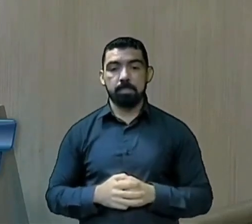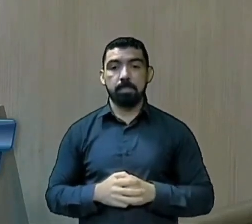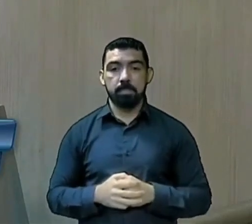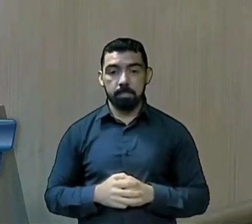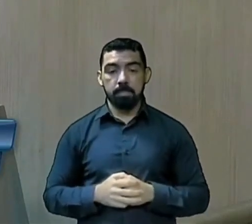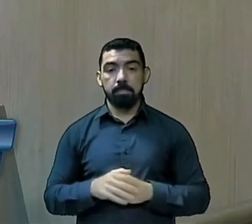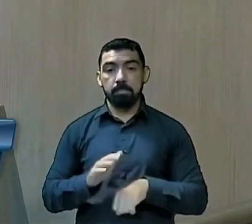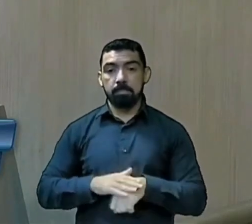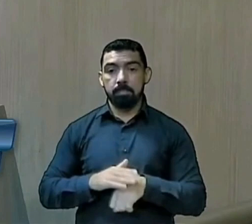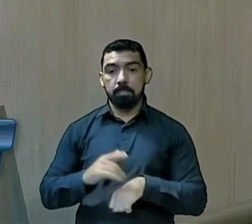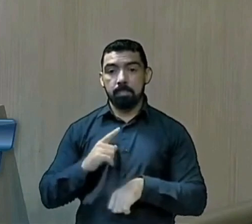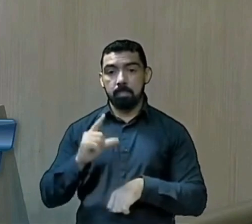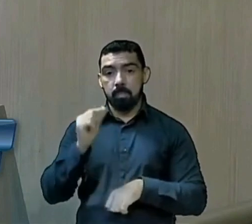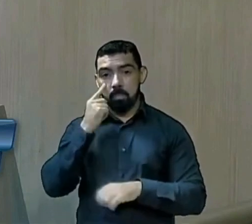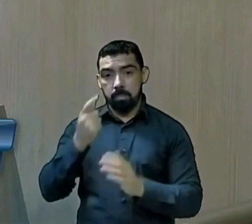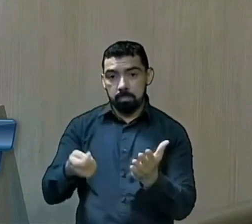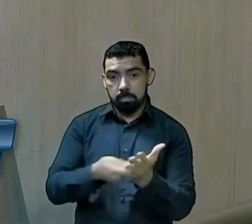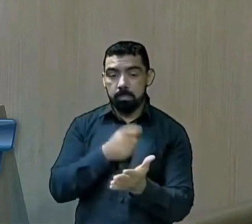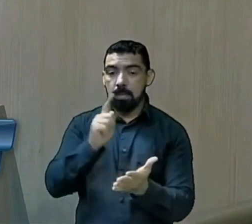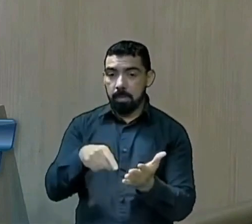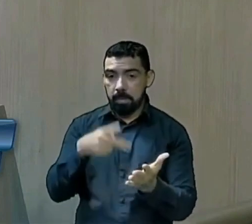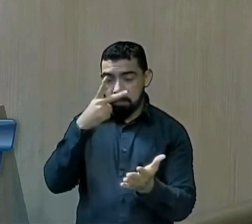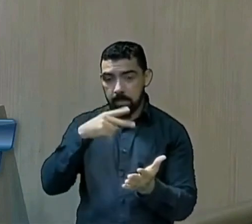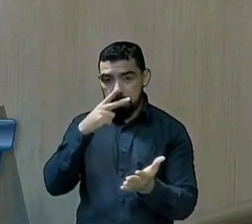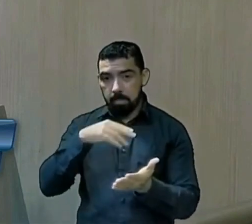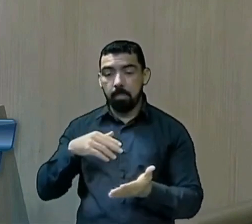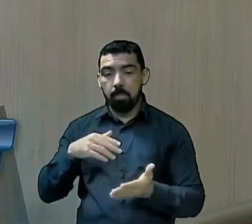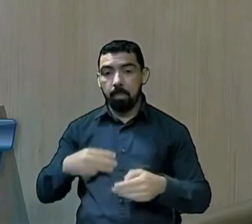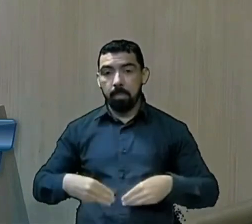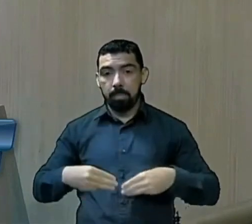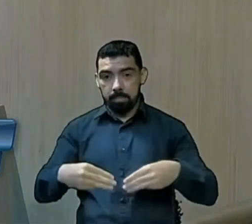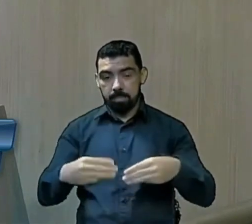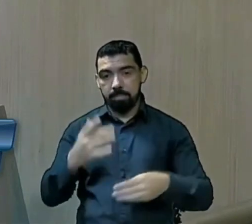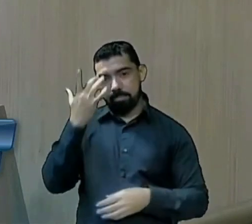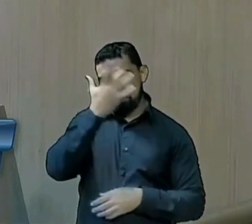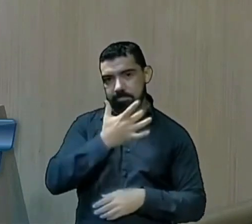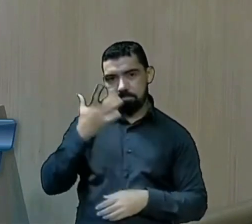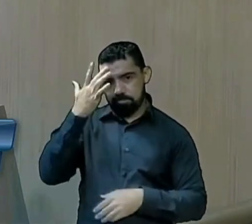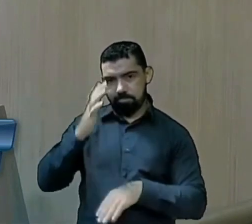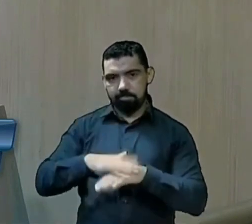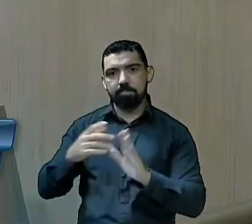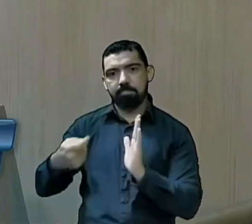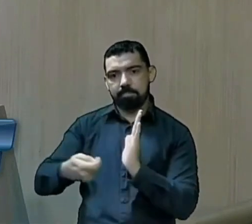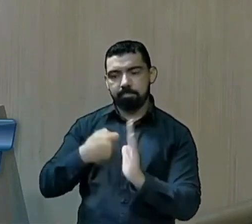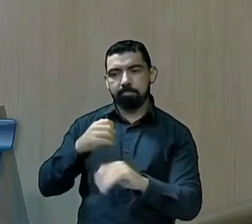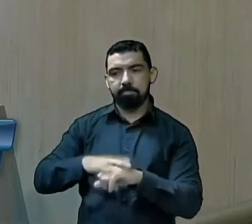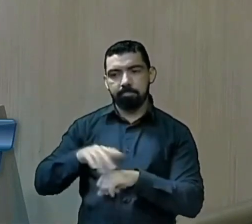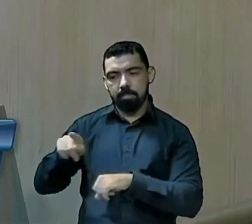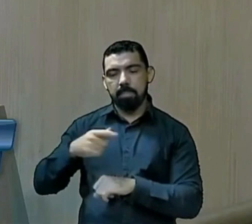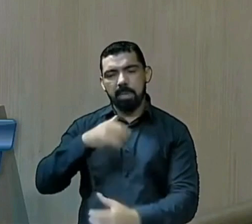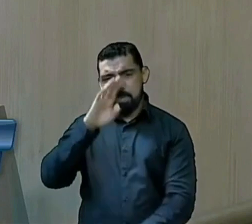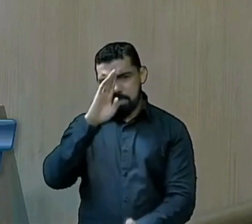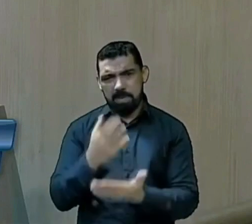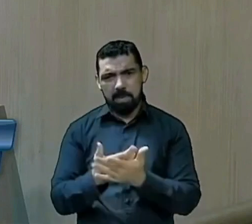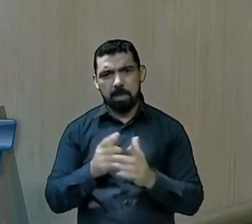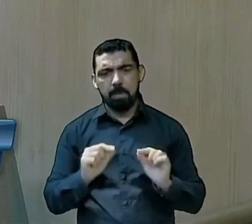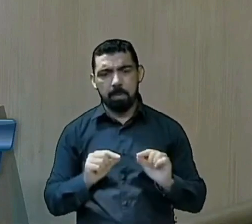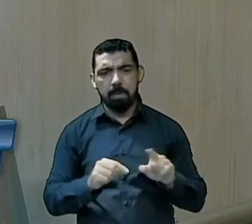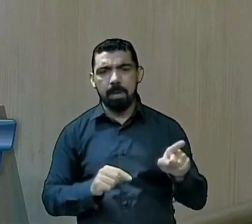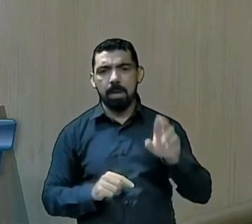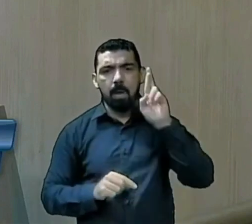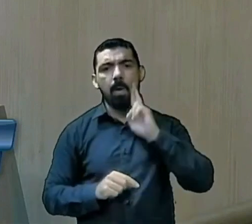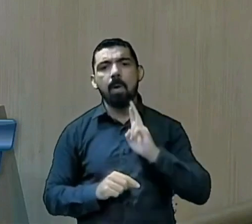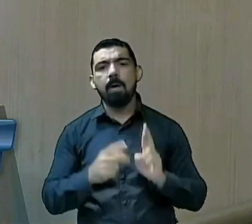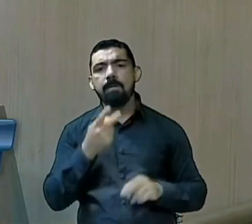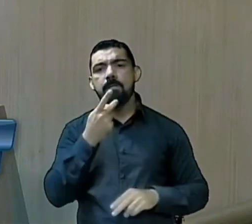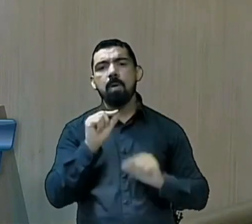inclusive assina aqui o relatório, o próprio ministro da Fazenda, Fernando Haddad. Eu acredito que ele estava se